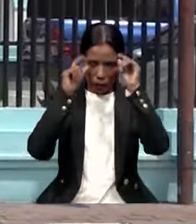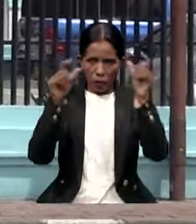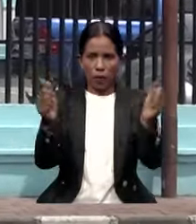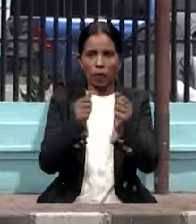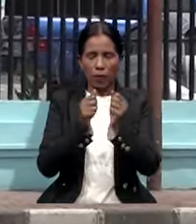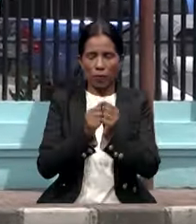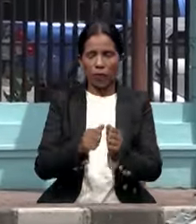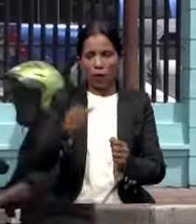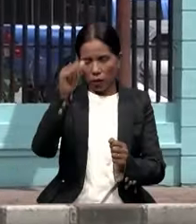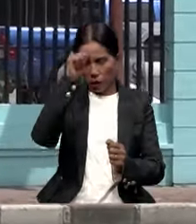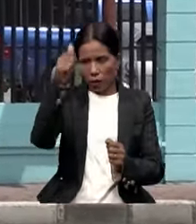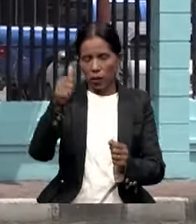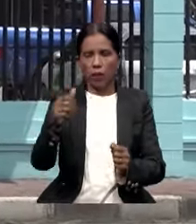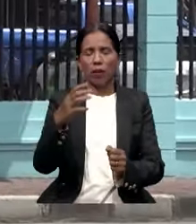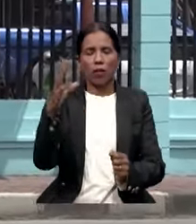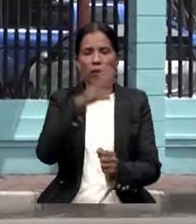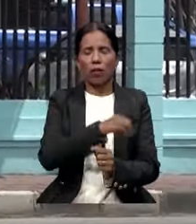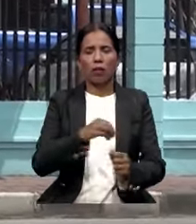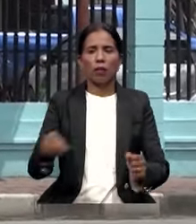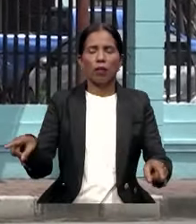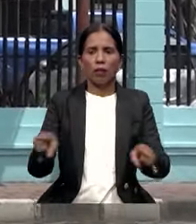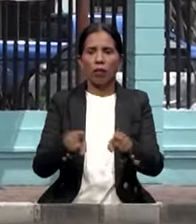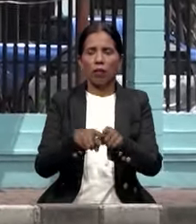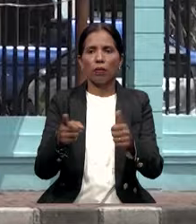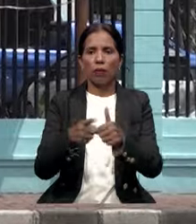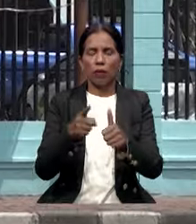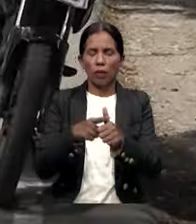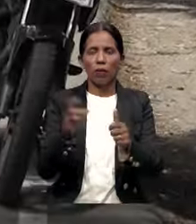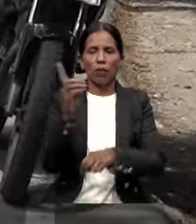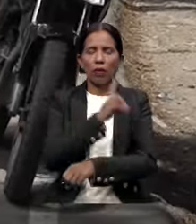ho India no Colombia ocupa posição dahuluk,